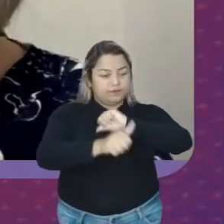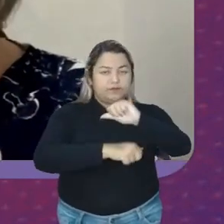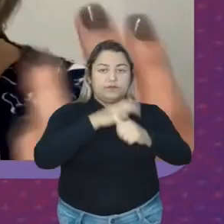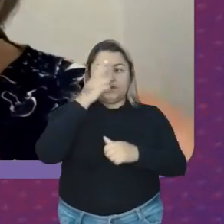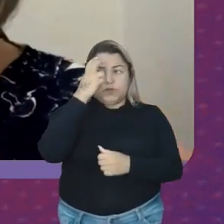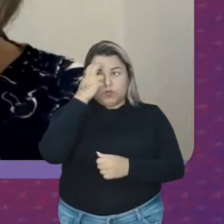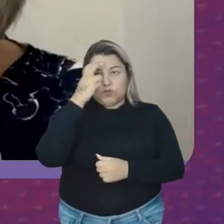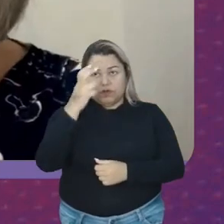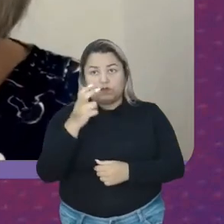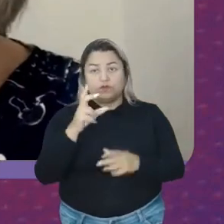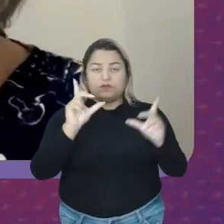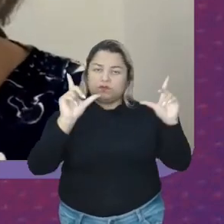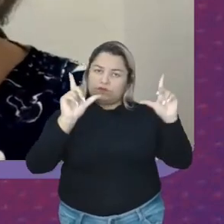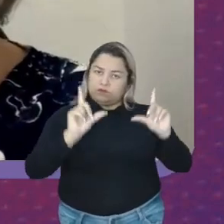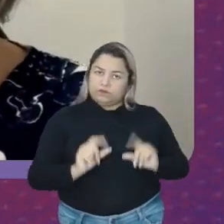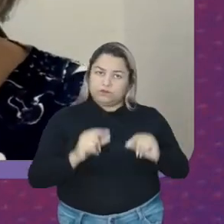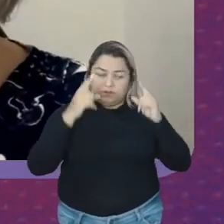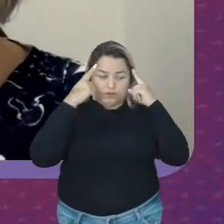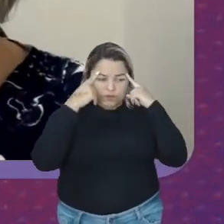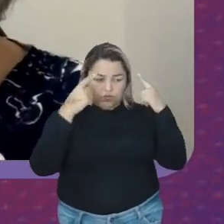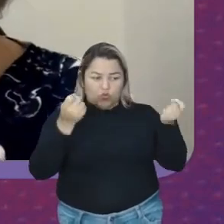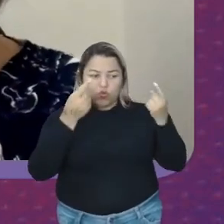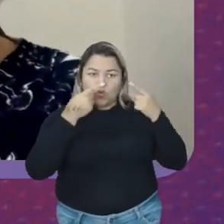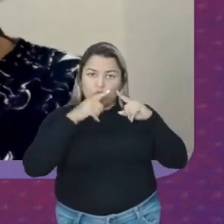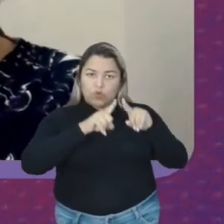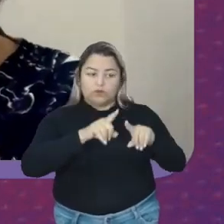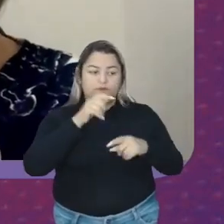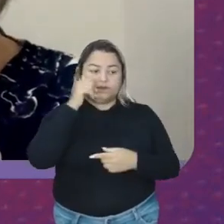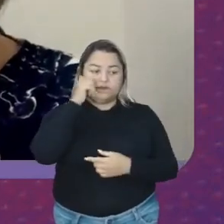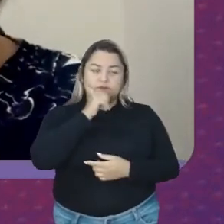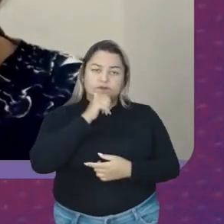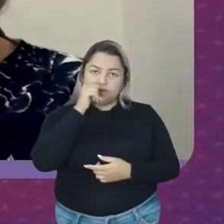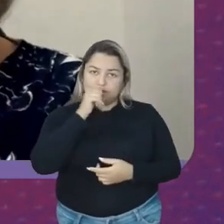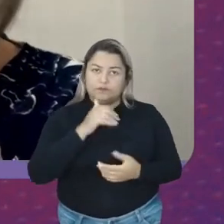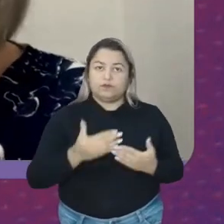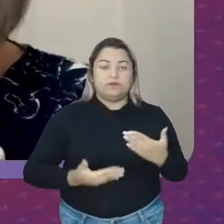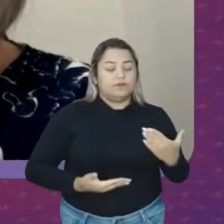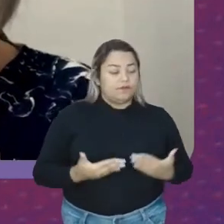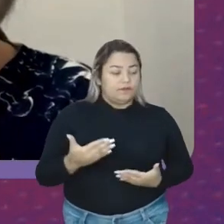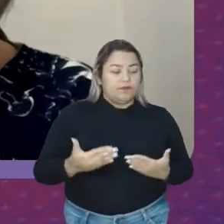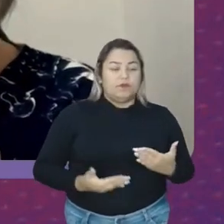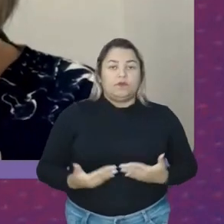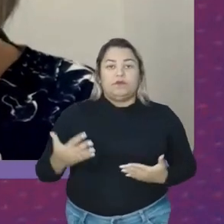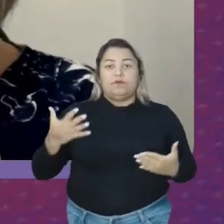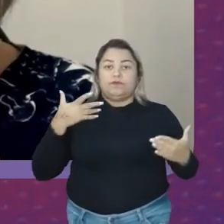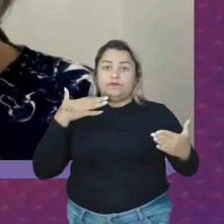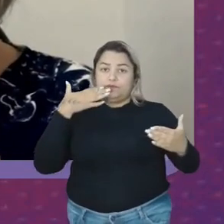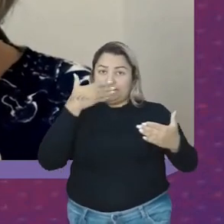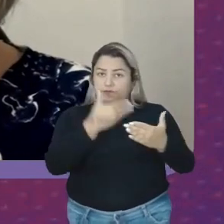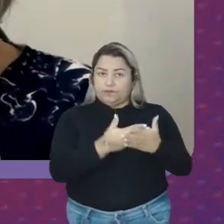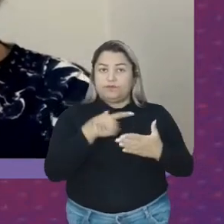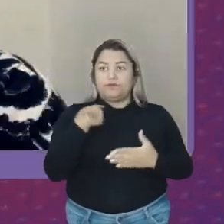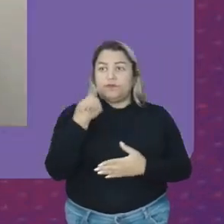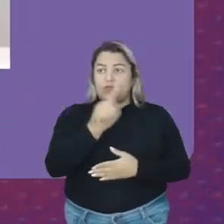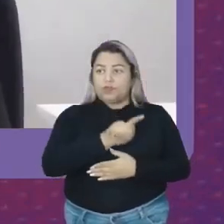cultura, da redução da violência contra mulheres e dos serviços avancem no nosso país.